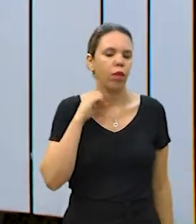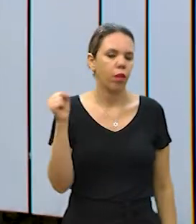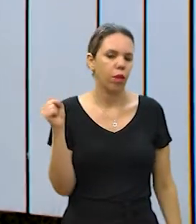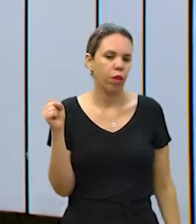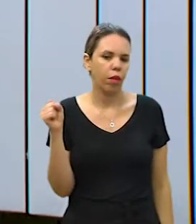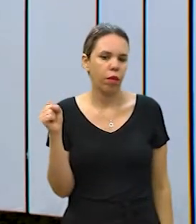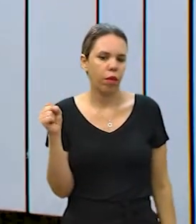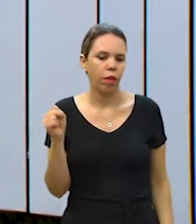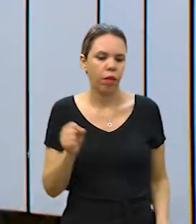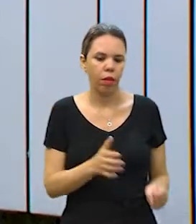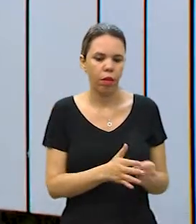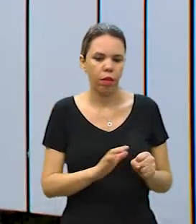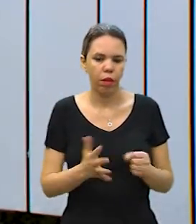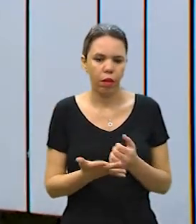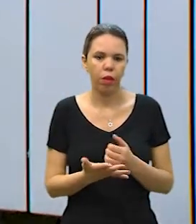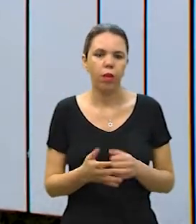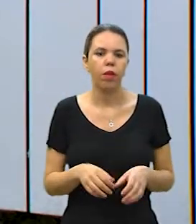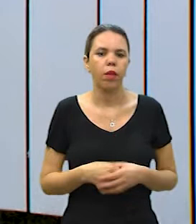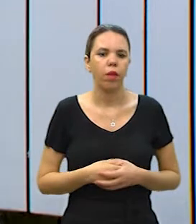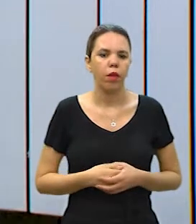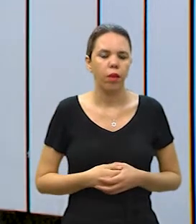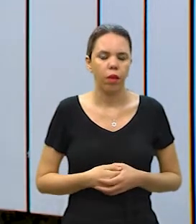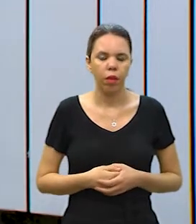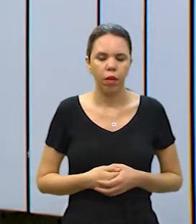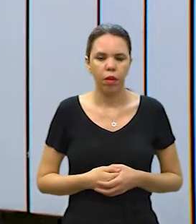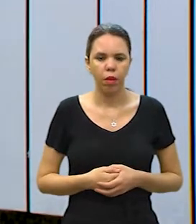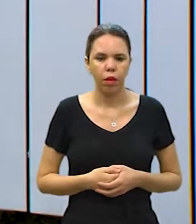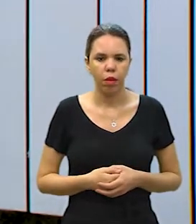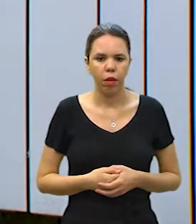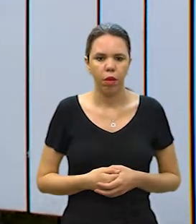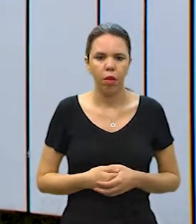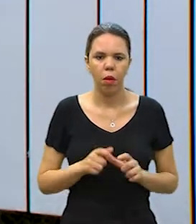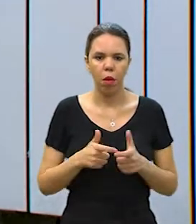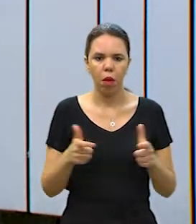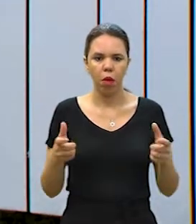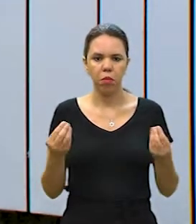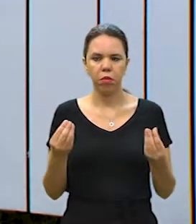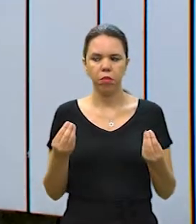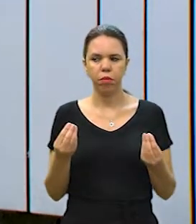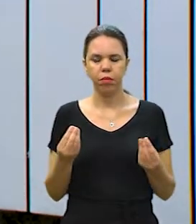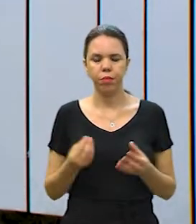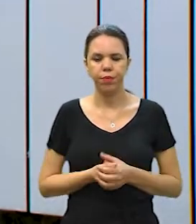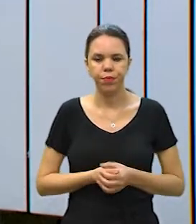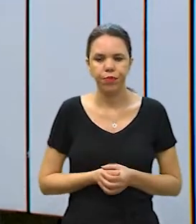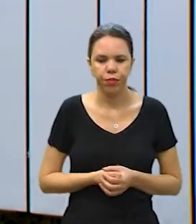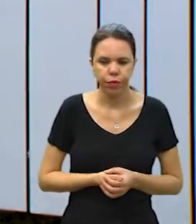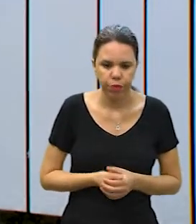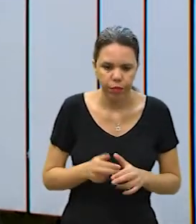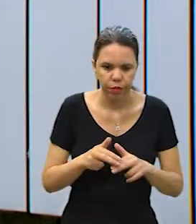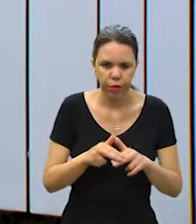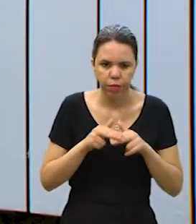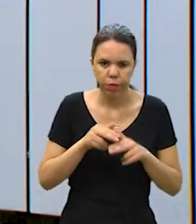na pandemia aumentaram muito, muito.